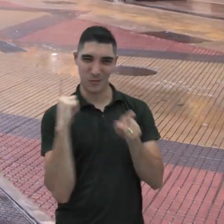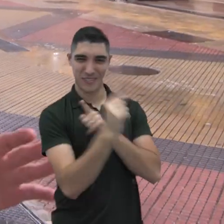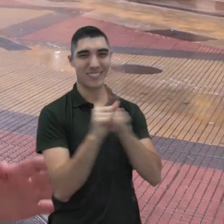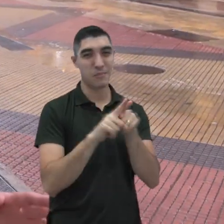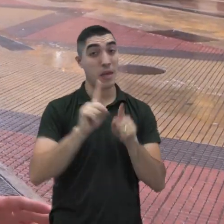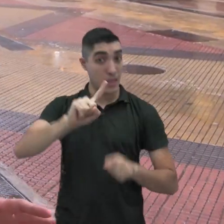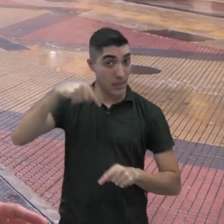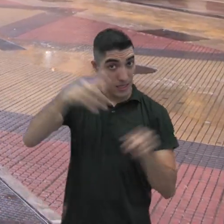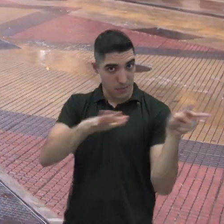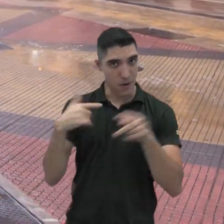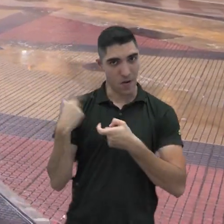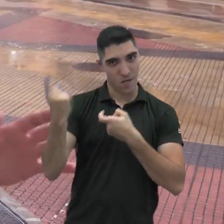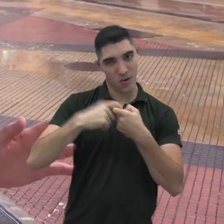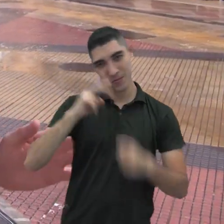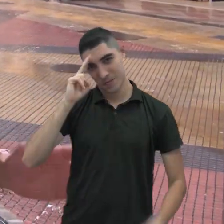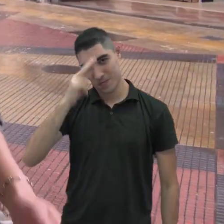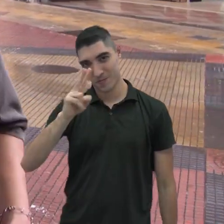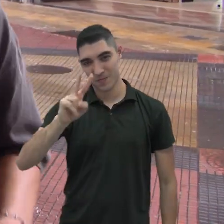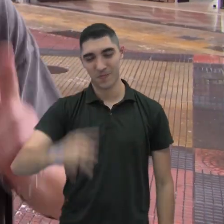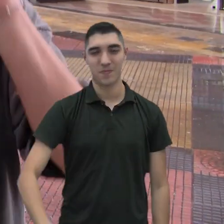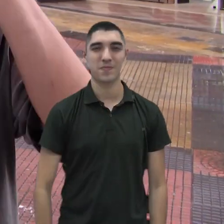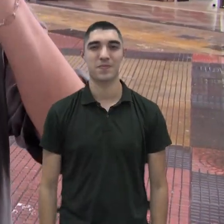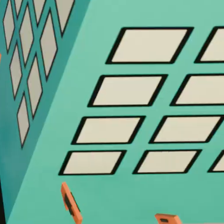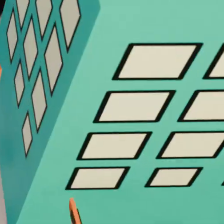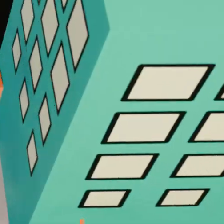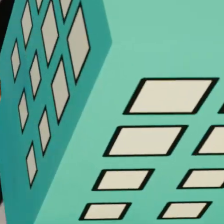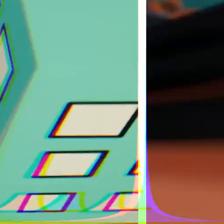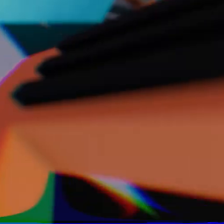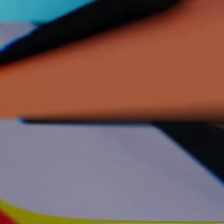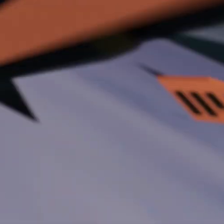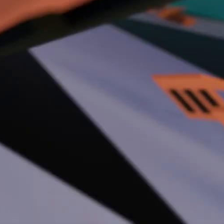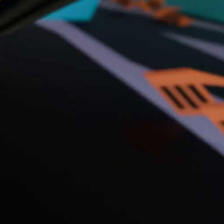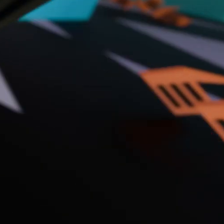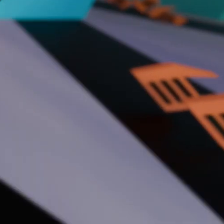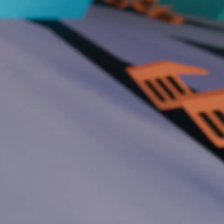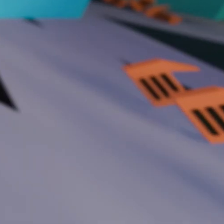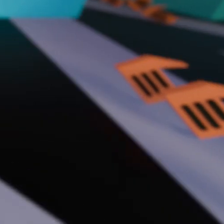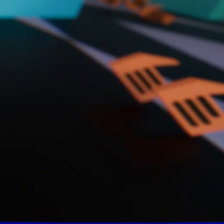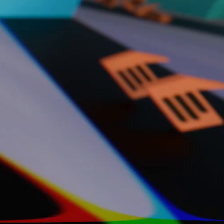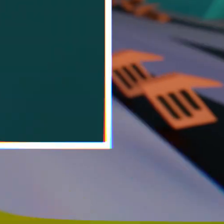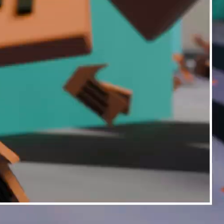mesmo. Semana que vem tem mais, eu volto por aqui. Falou!